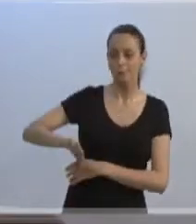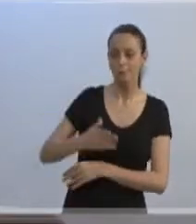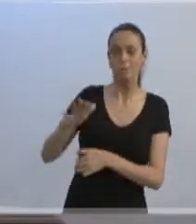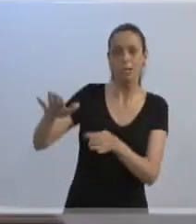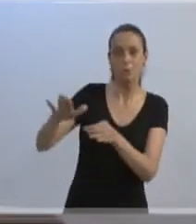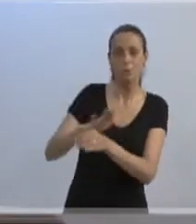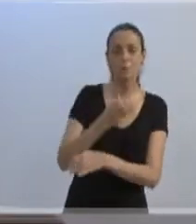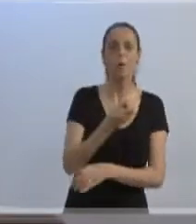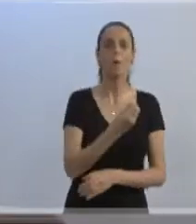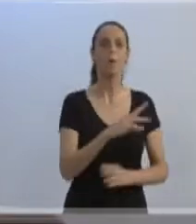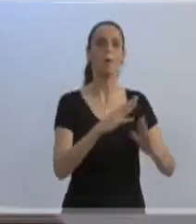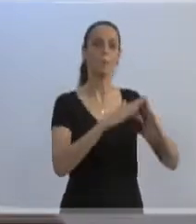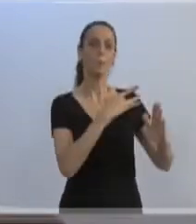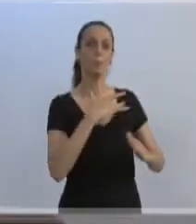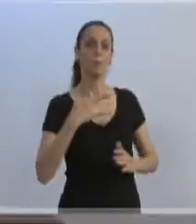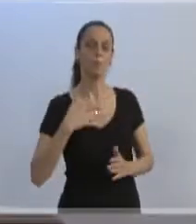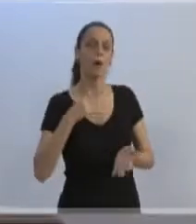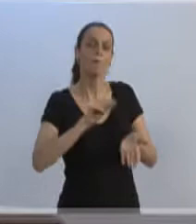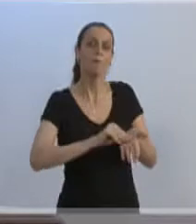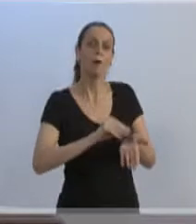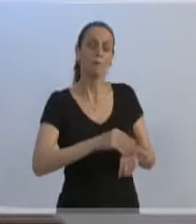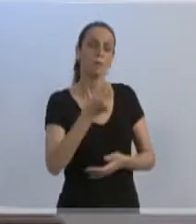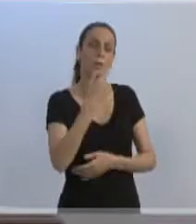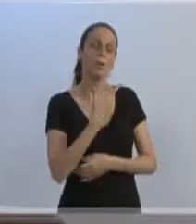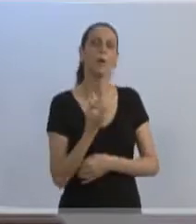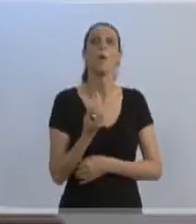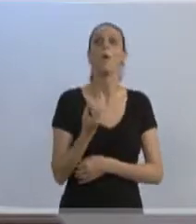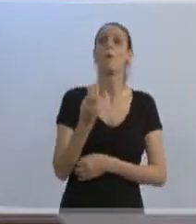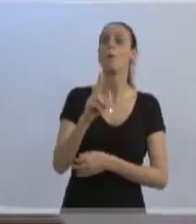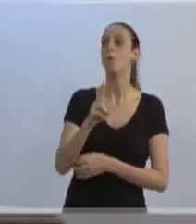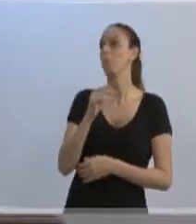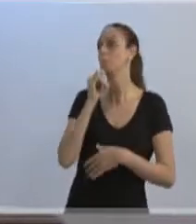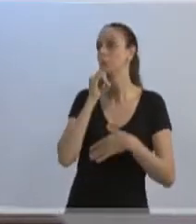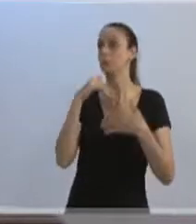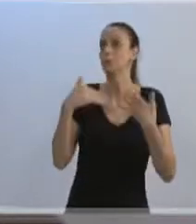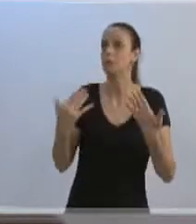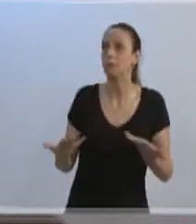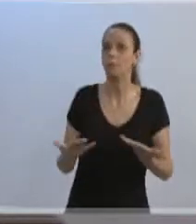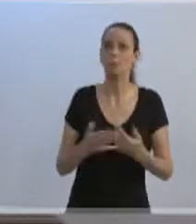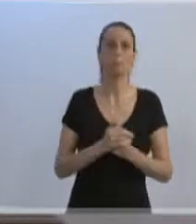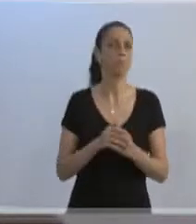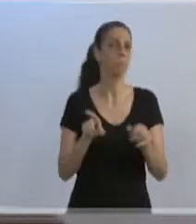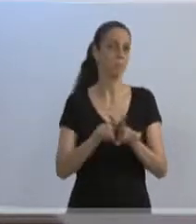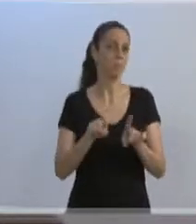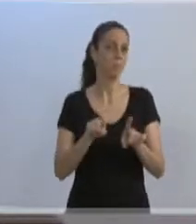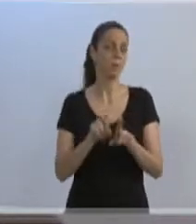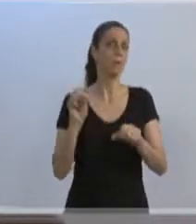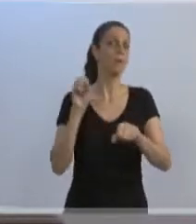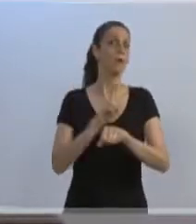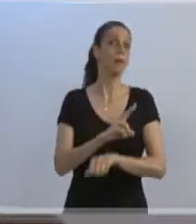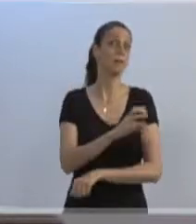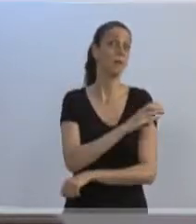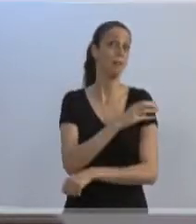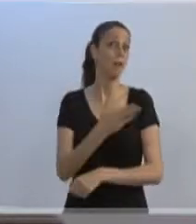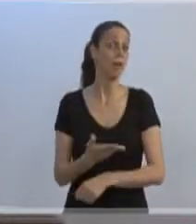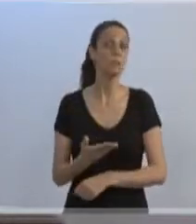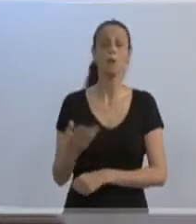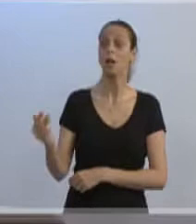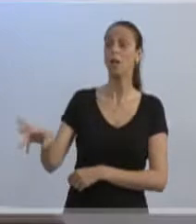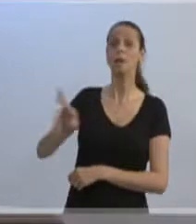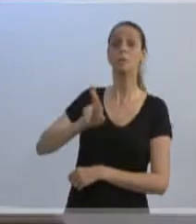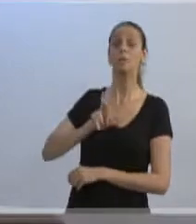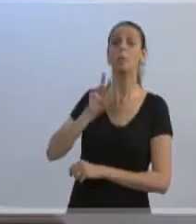de remédios possa hodge seja até mesmo a questão de vagas em creches não tem